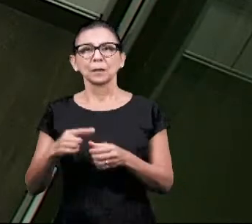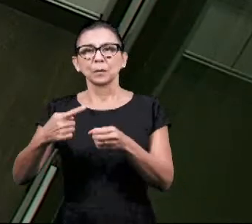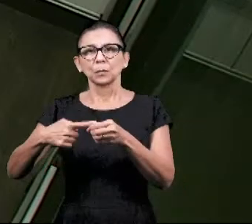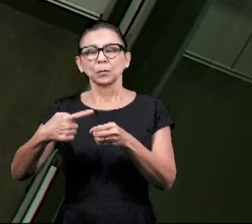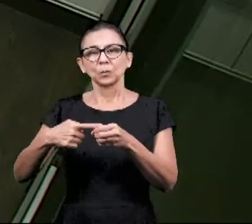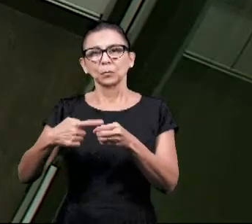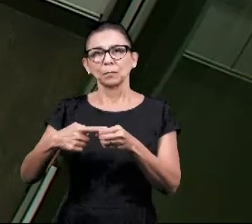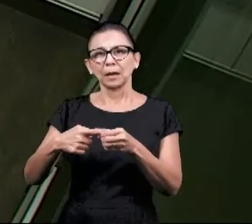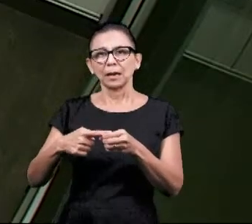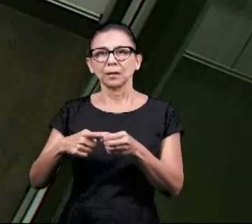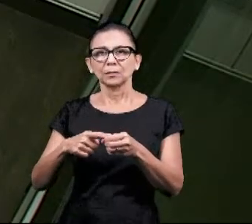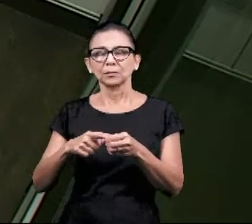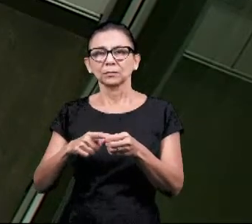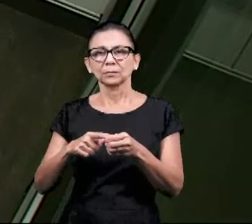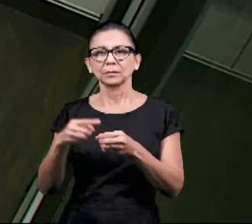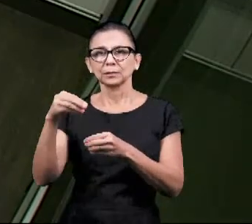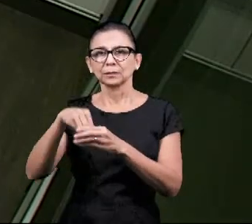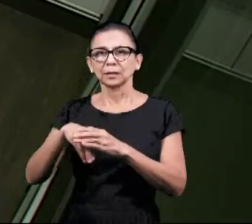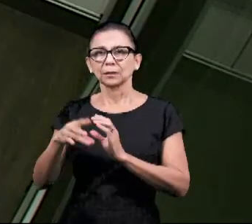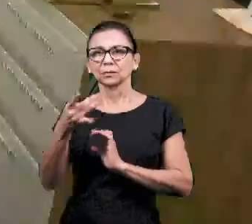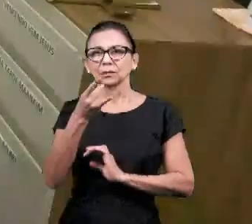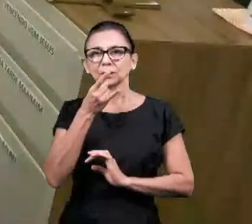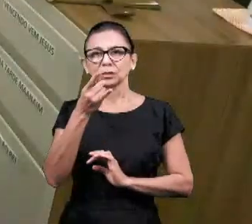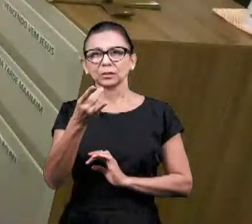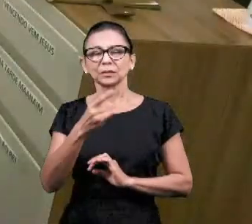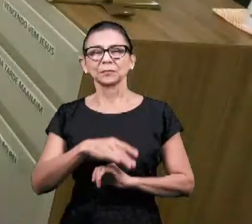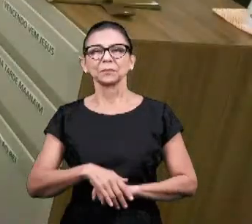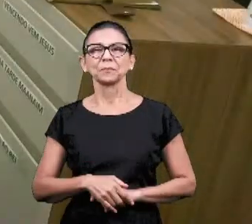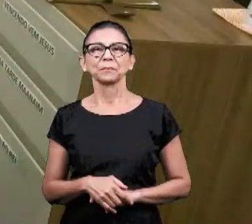lá em Cachoeira. Amém. Agora